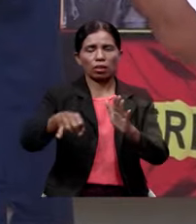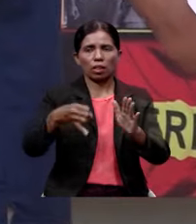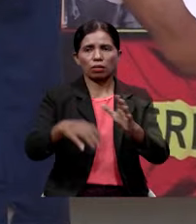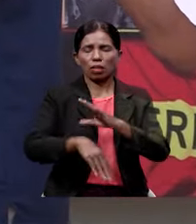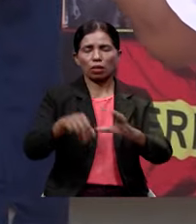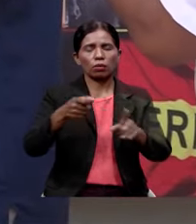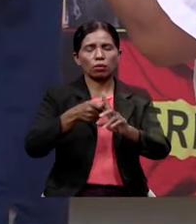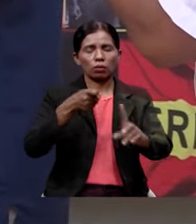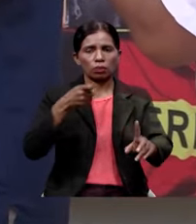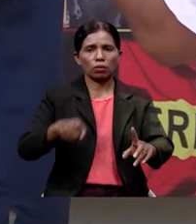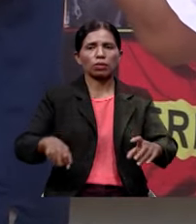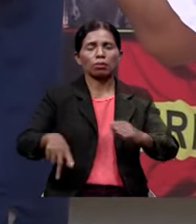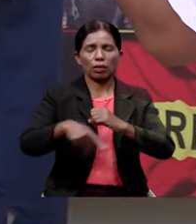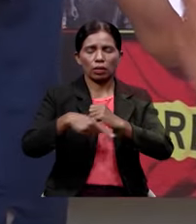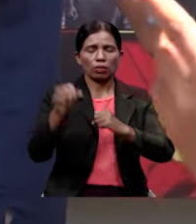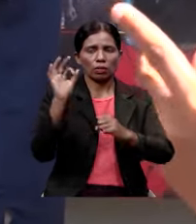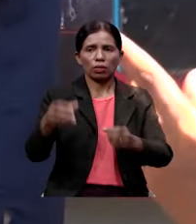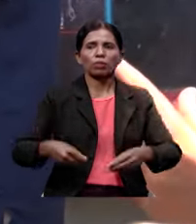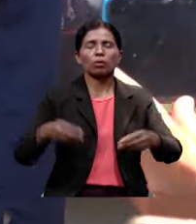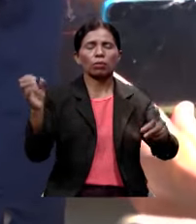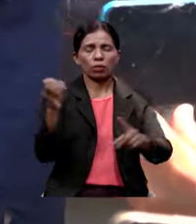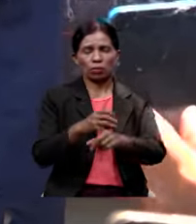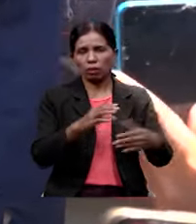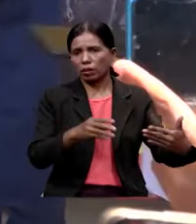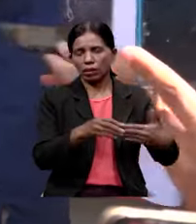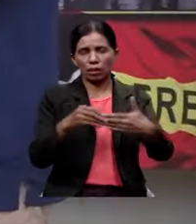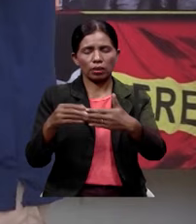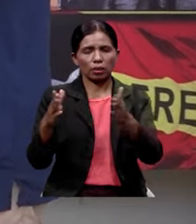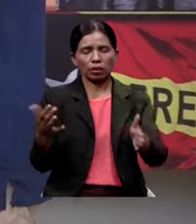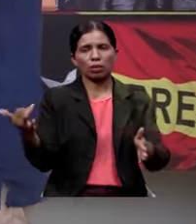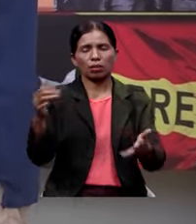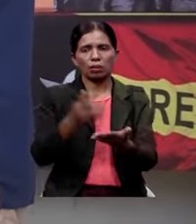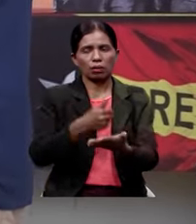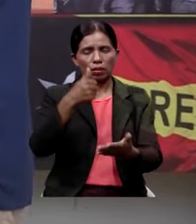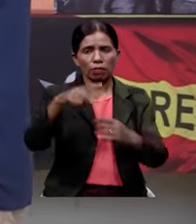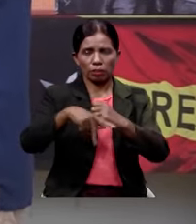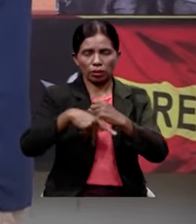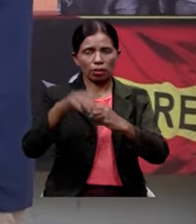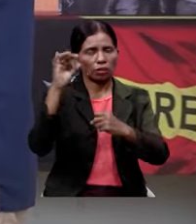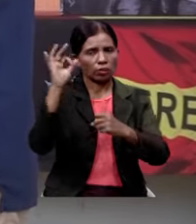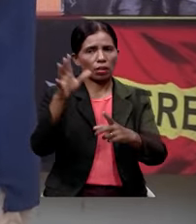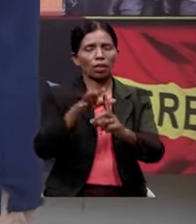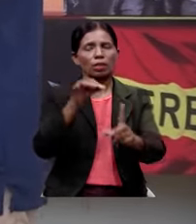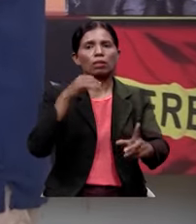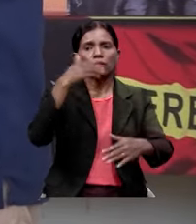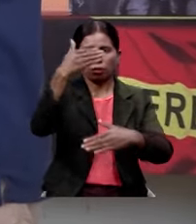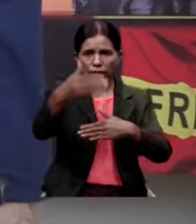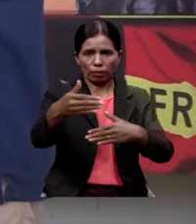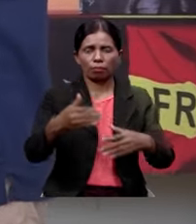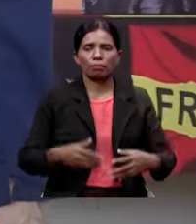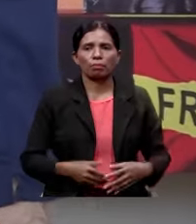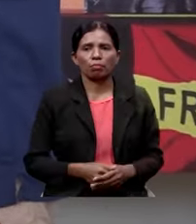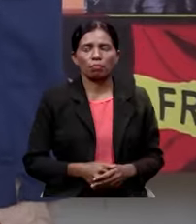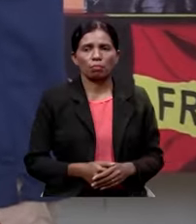resigna um russo cargo, onde foi oportunidade para liderança Ciracelo, ato prepara vitória para partido Fretilin e eleição a turma.